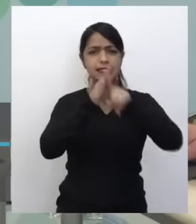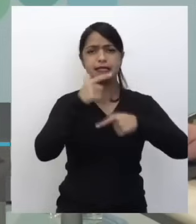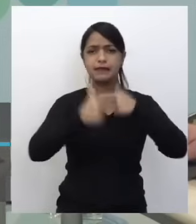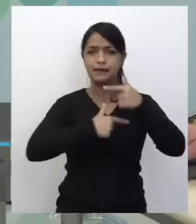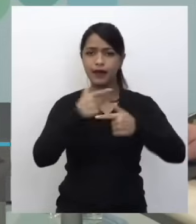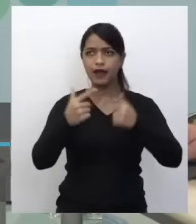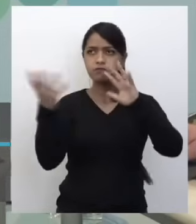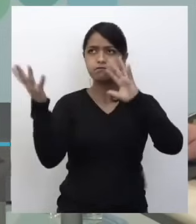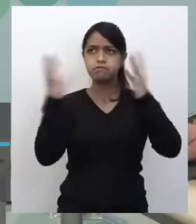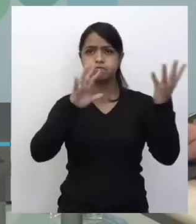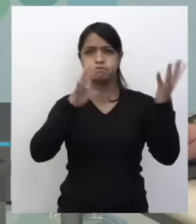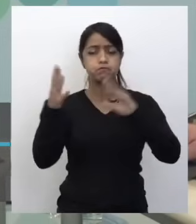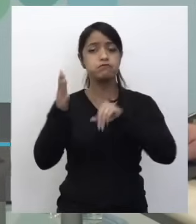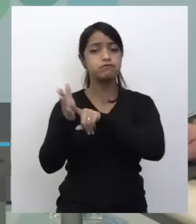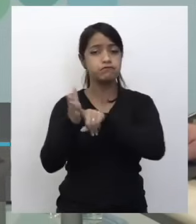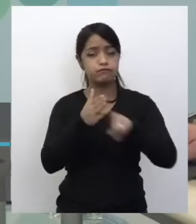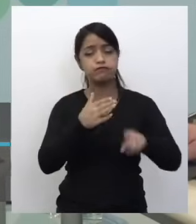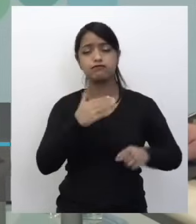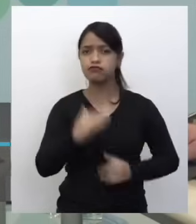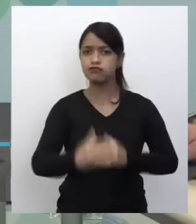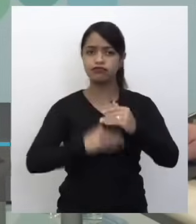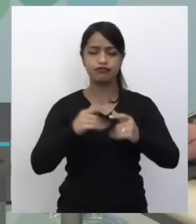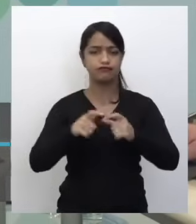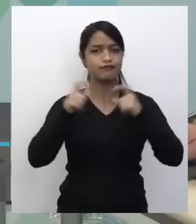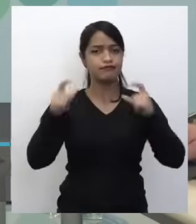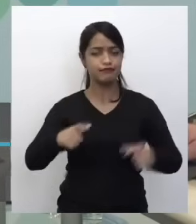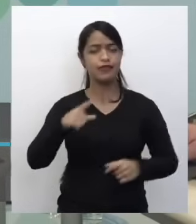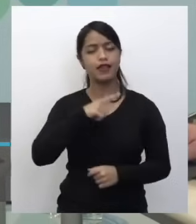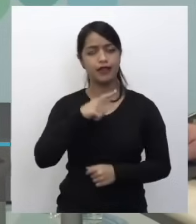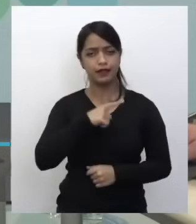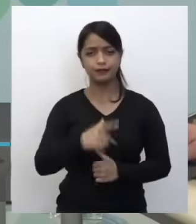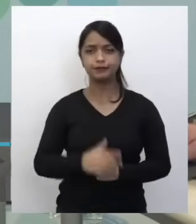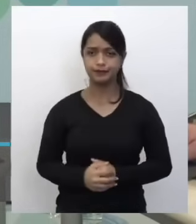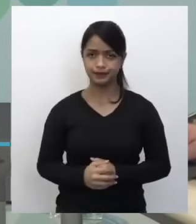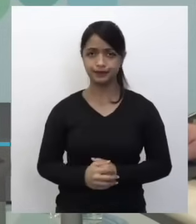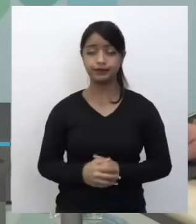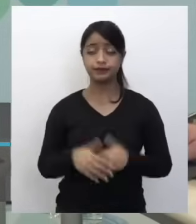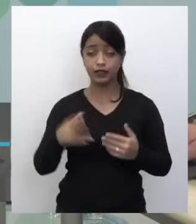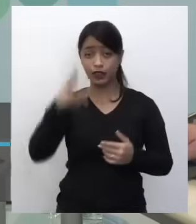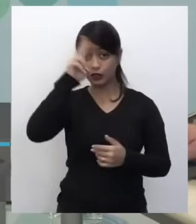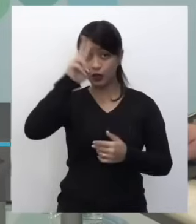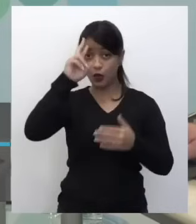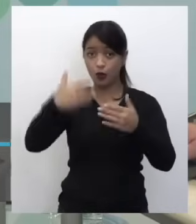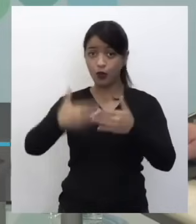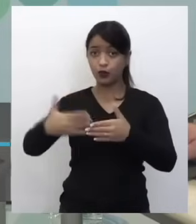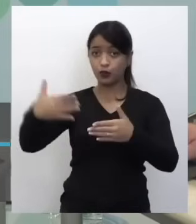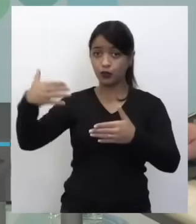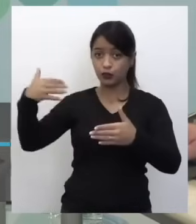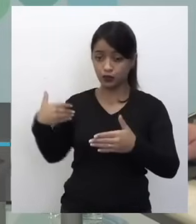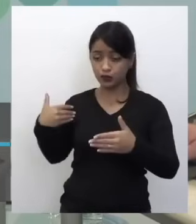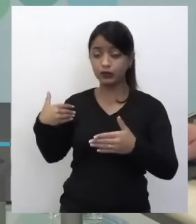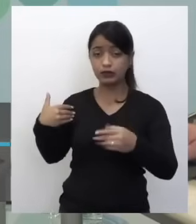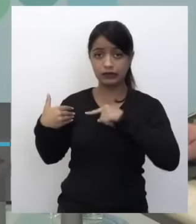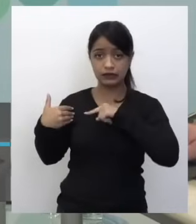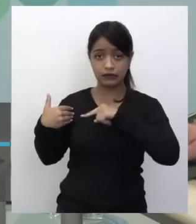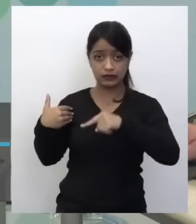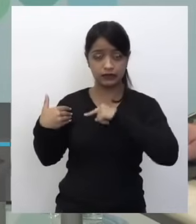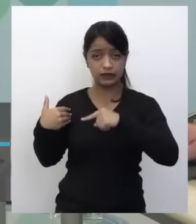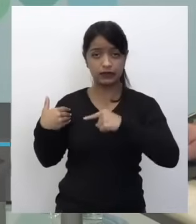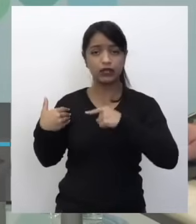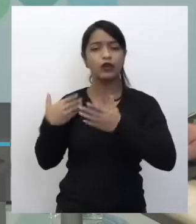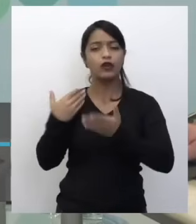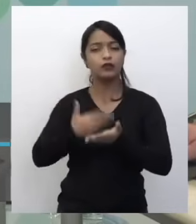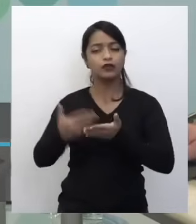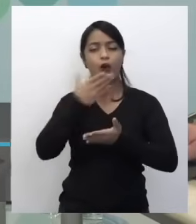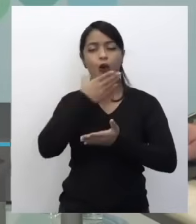Né? Então, é importante a gente sempre pensar que dentro do processo histórico, né, a meteorologia ela tem desde lá dos homens